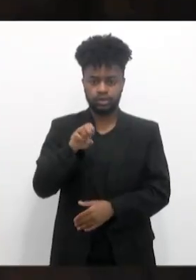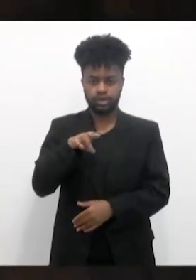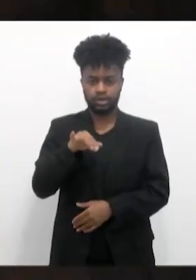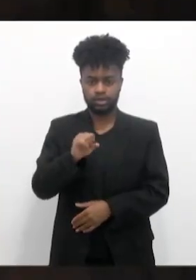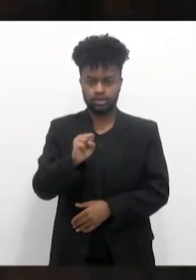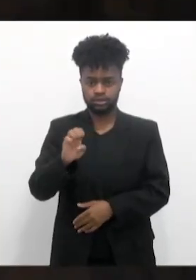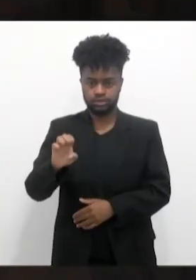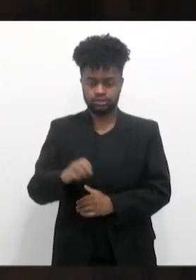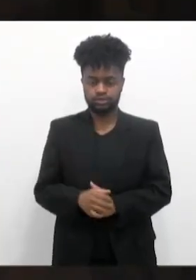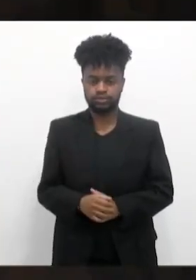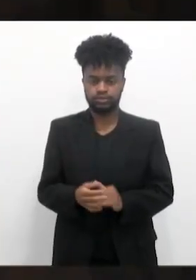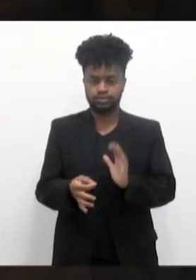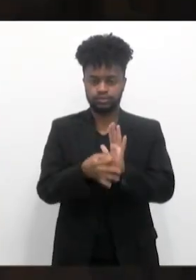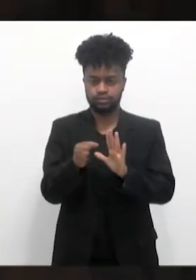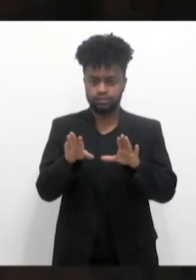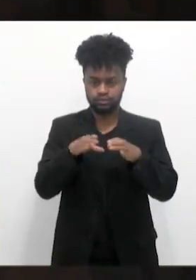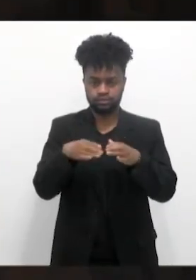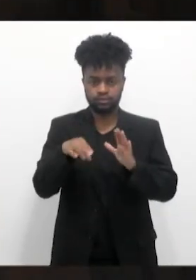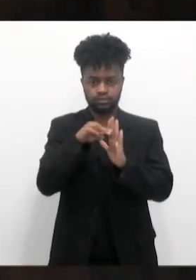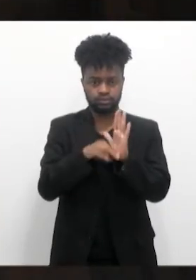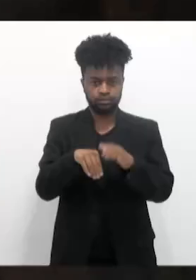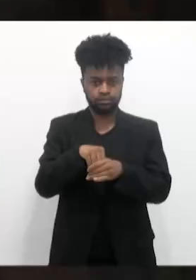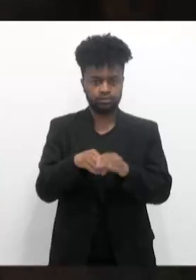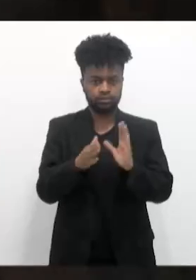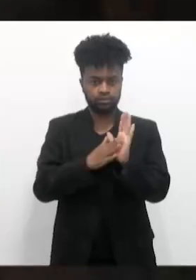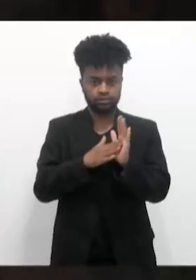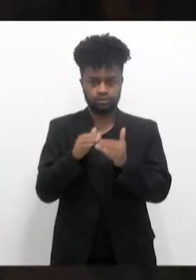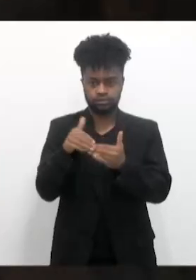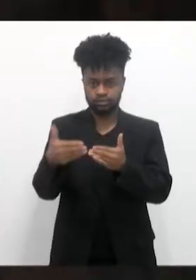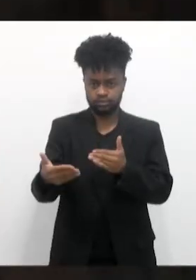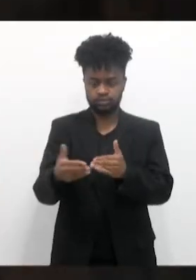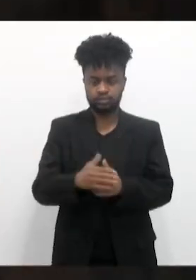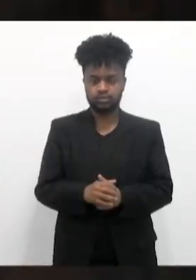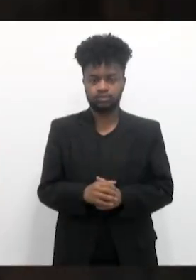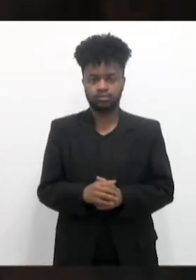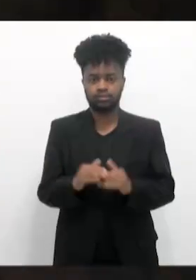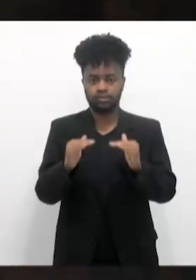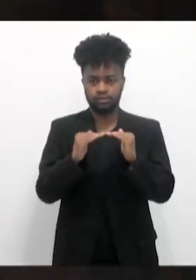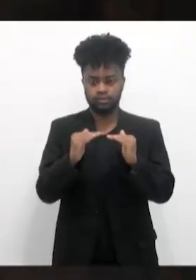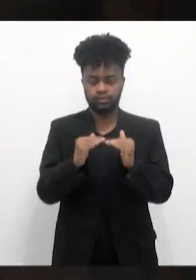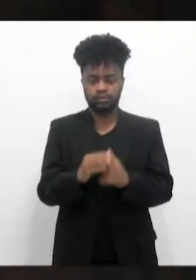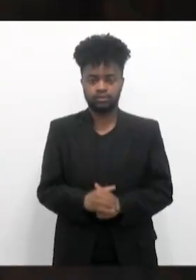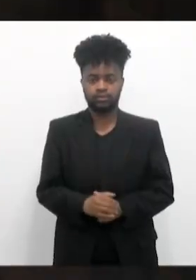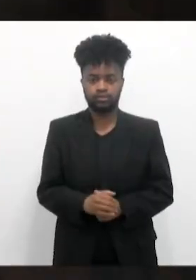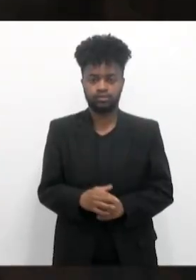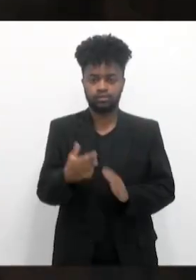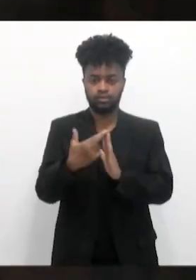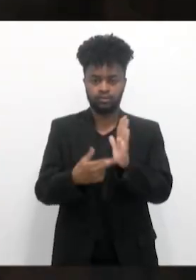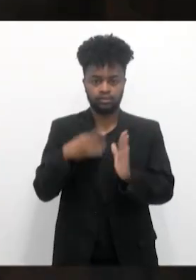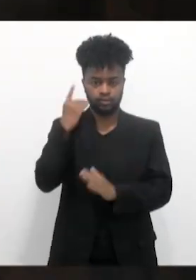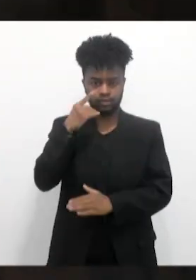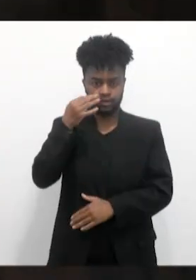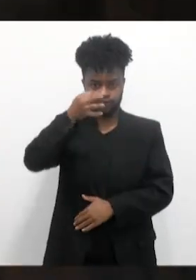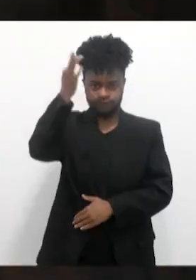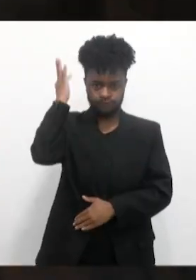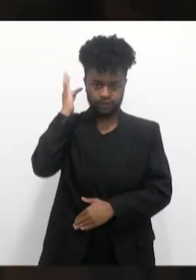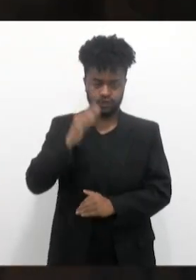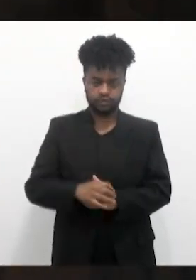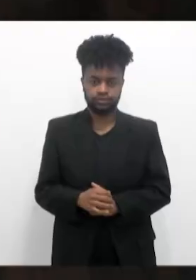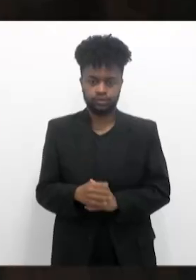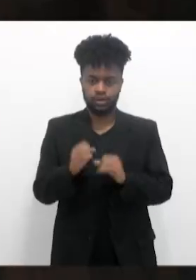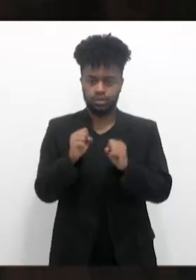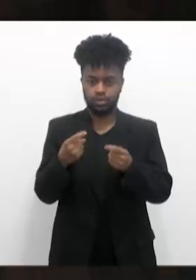da Silva. Parecer da Comissão de Normas Internas e Preposições Externas, favorável. Relator, deputado Fred Pacheco.